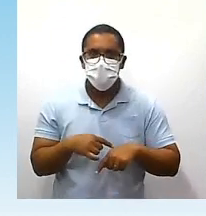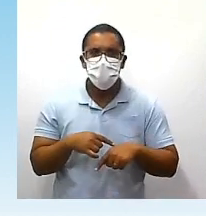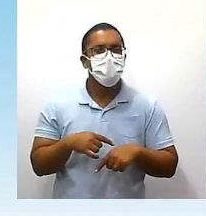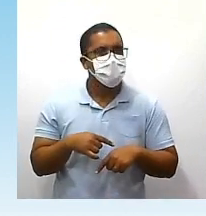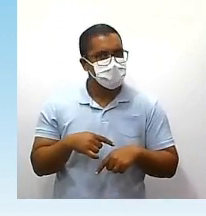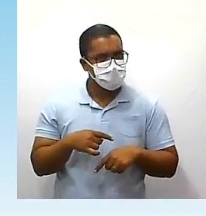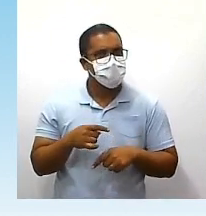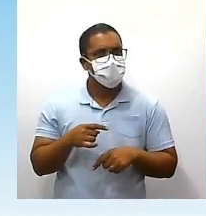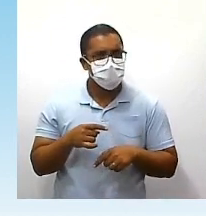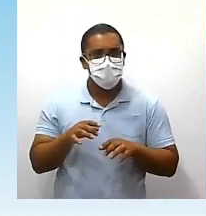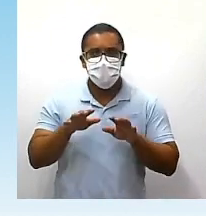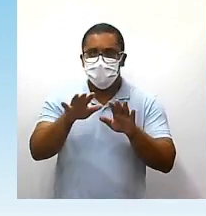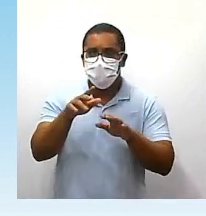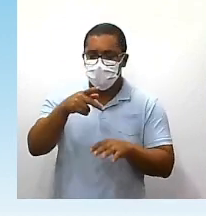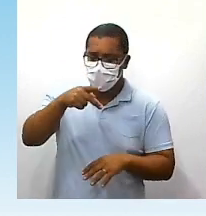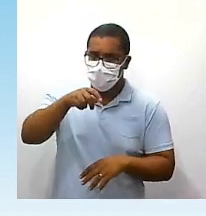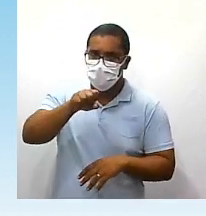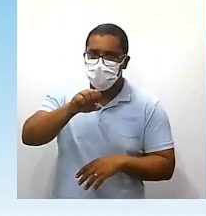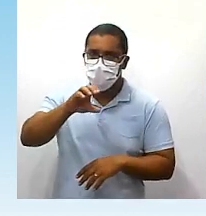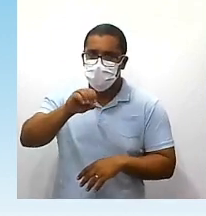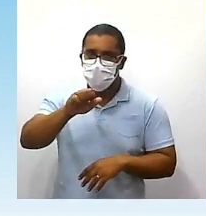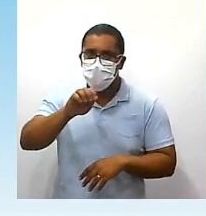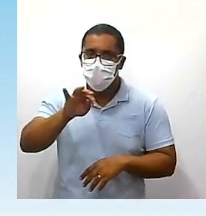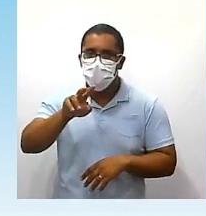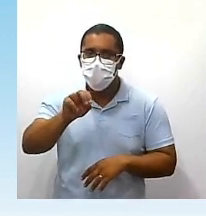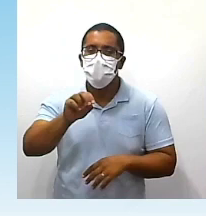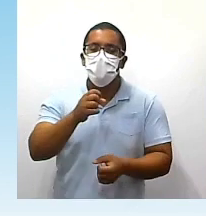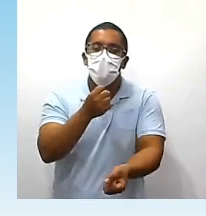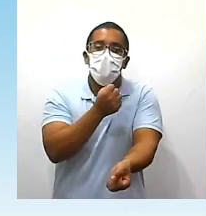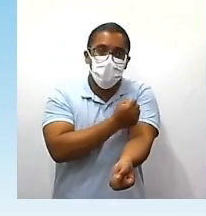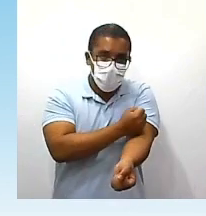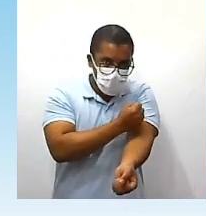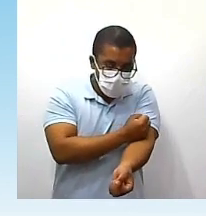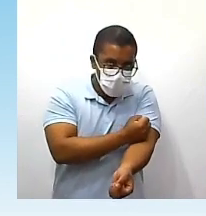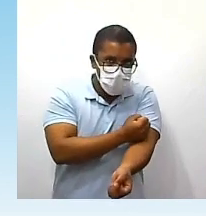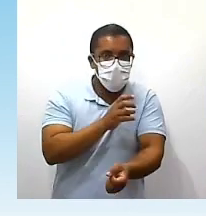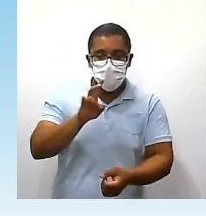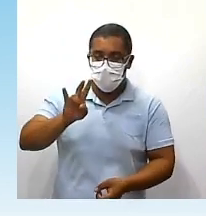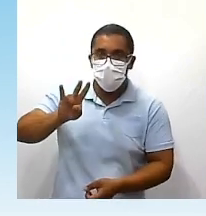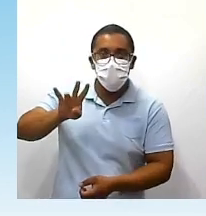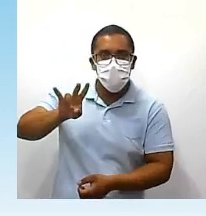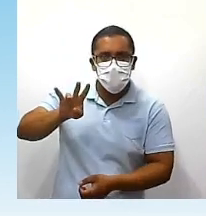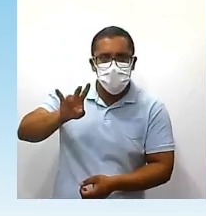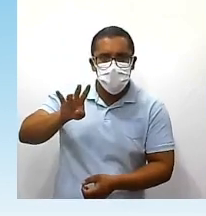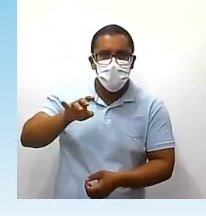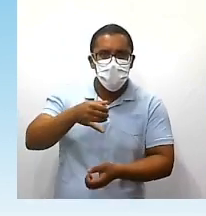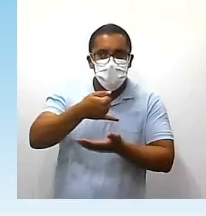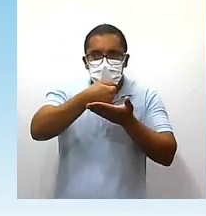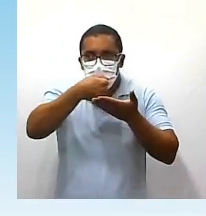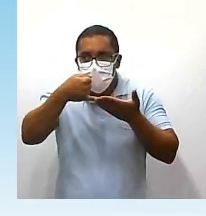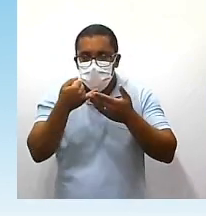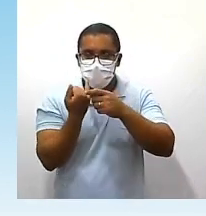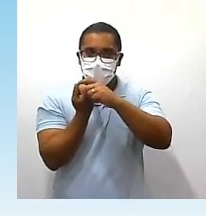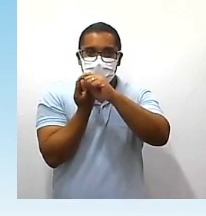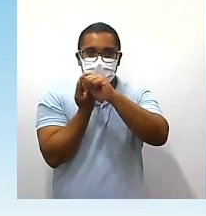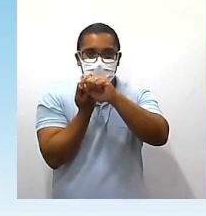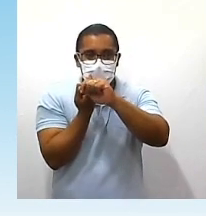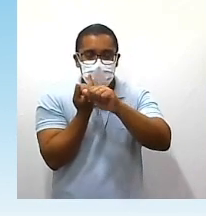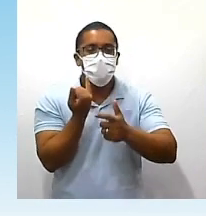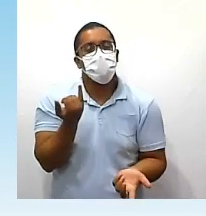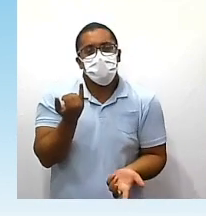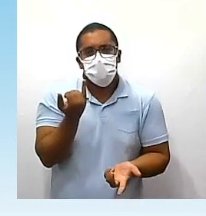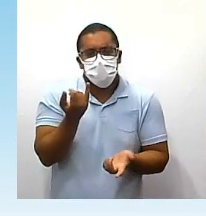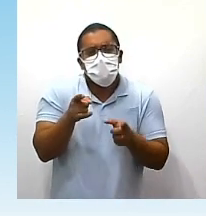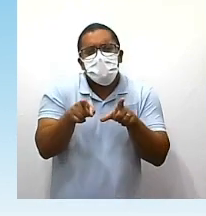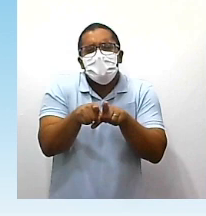Psicoativos, né, são aí as drogas como maconha, cocaína, crack e